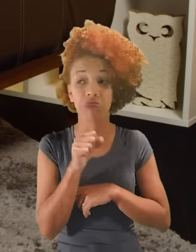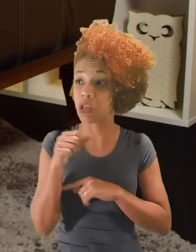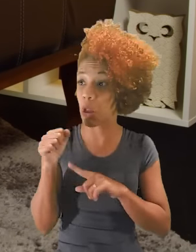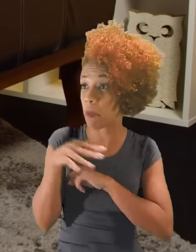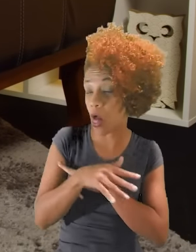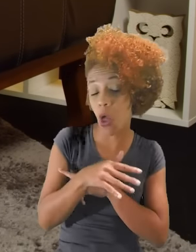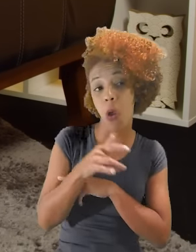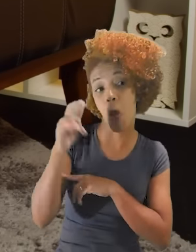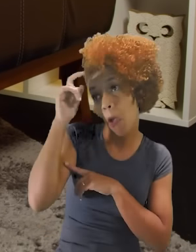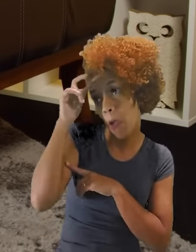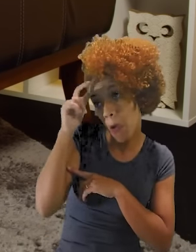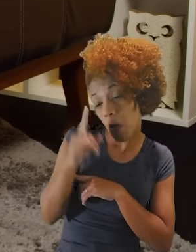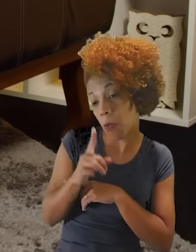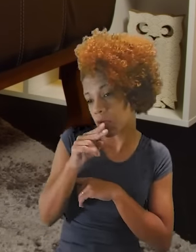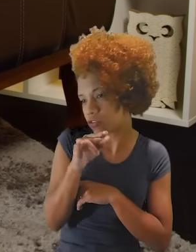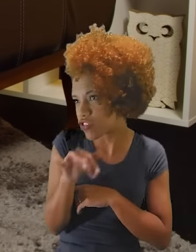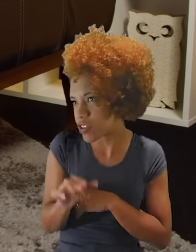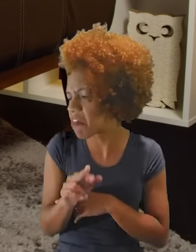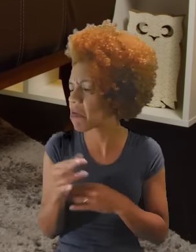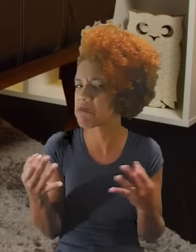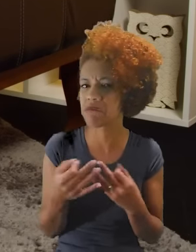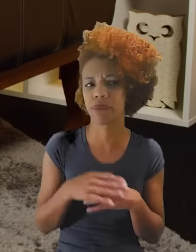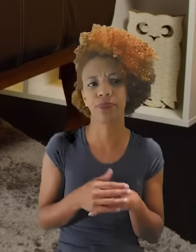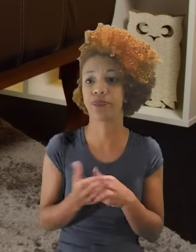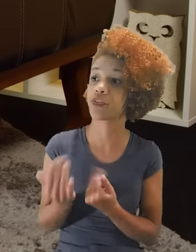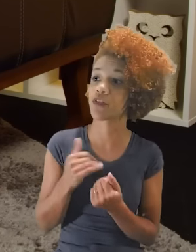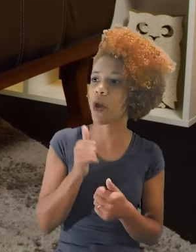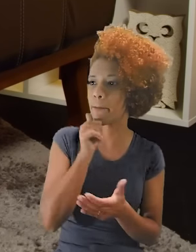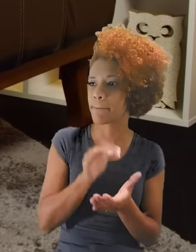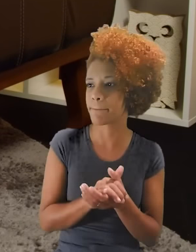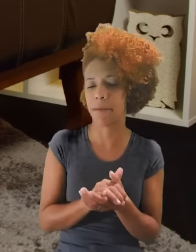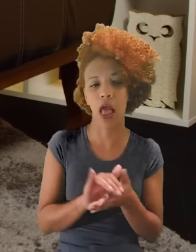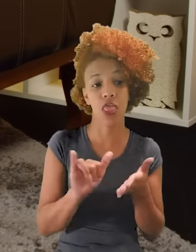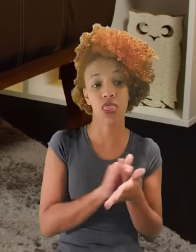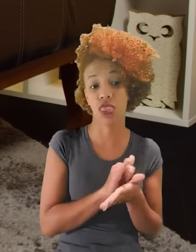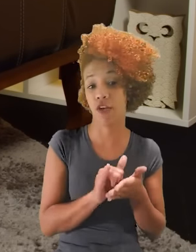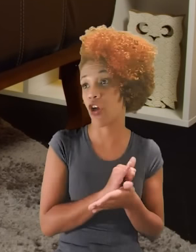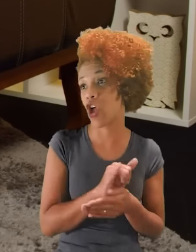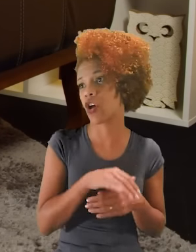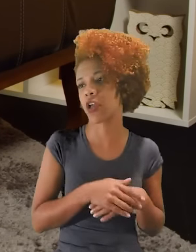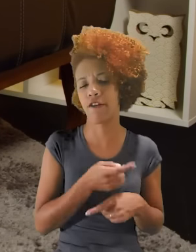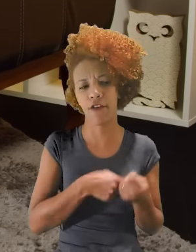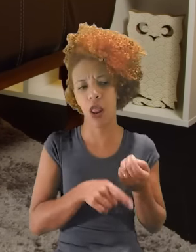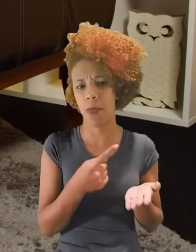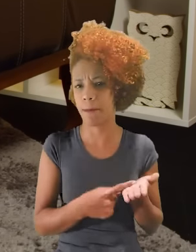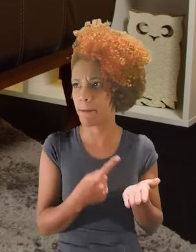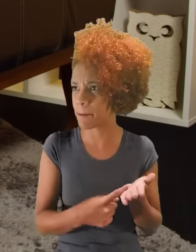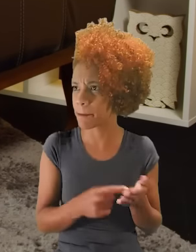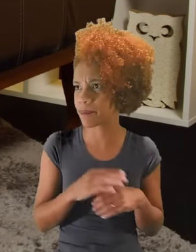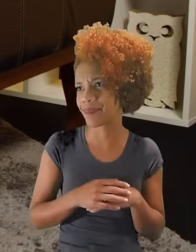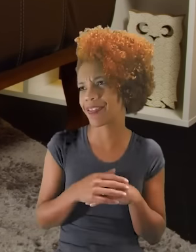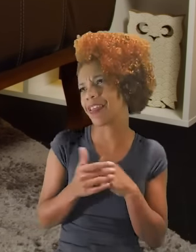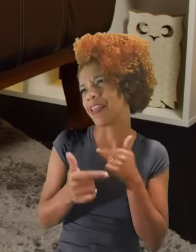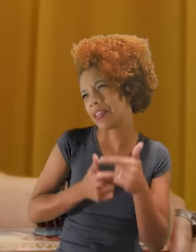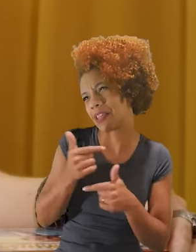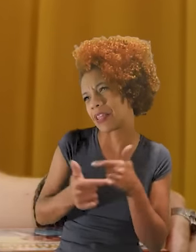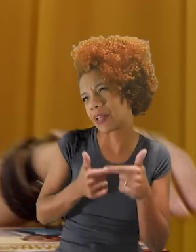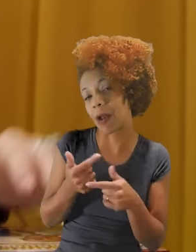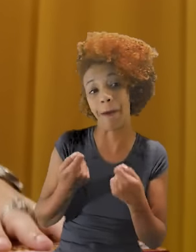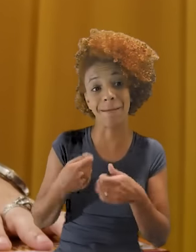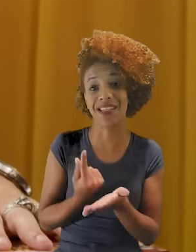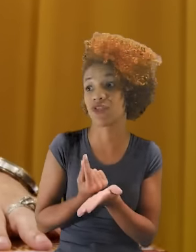e o Walt Disney tava com a bola toda. Aí, cara, ele catou a mulher dele e falou, meu, vamos pra Nova York, que a gente vai negociar, porque está muito... Ele trabalhava sempre na goela, né? Então ele falou